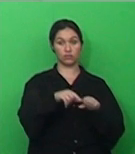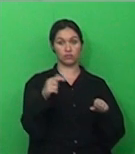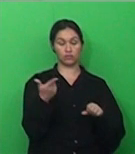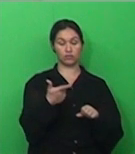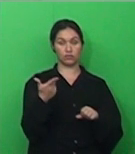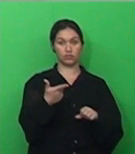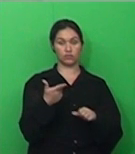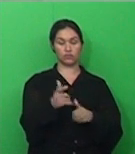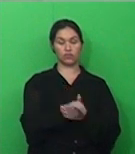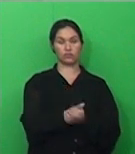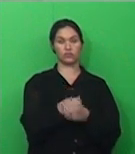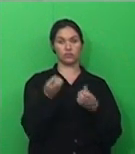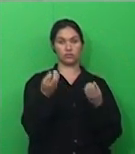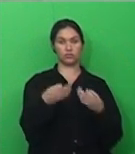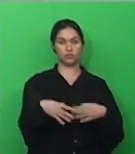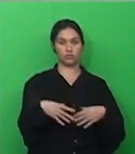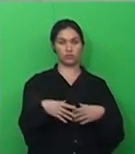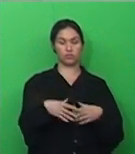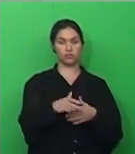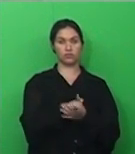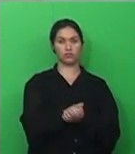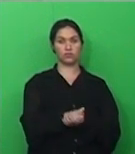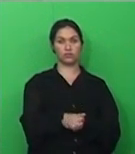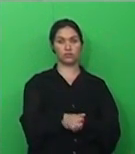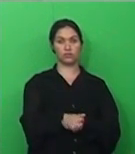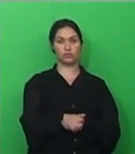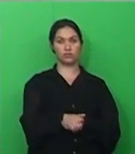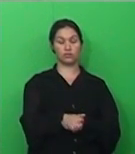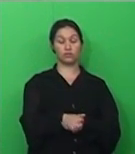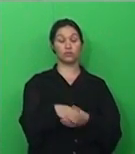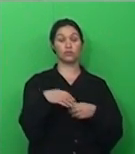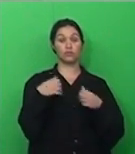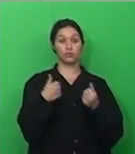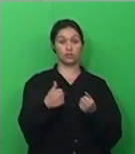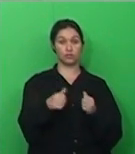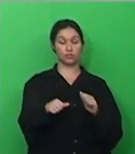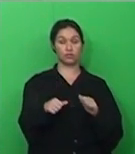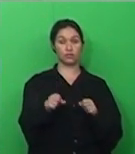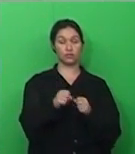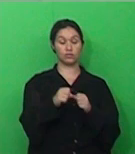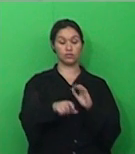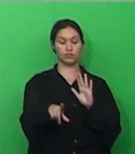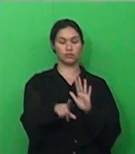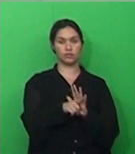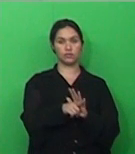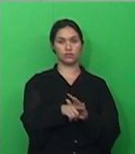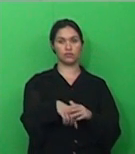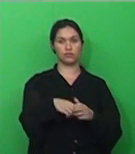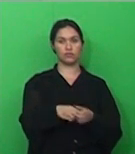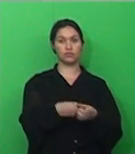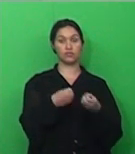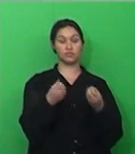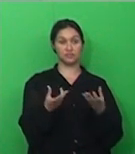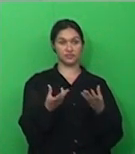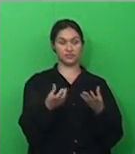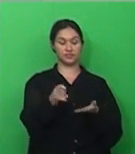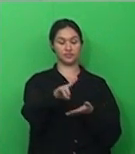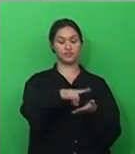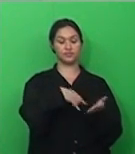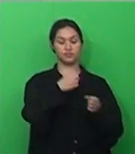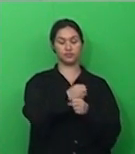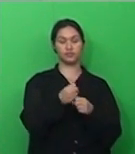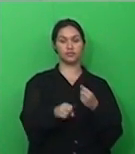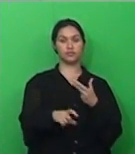lei sujeitará ao estabelecimento e infrator a penalidades. Então, o parecer aqui do